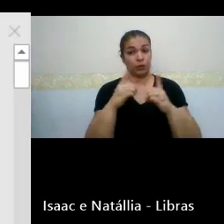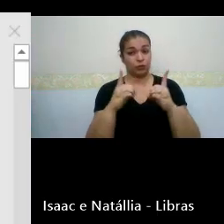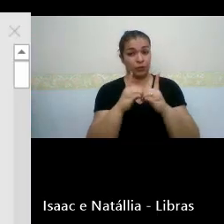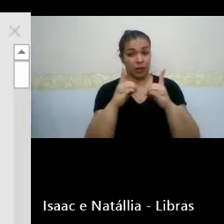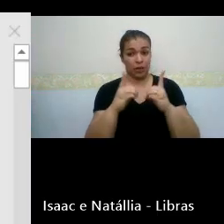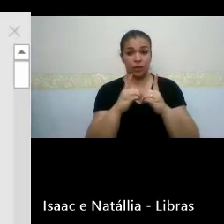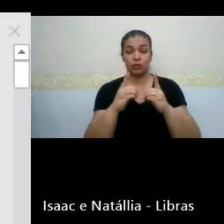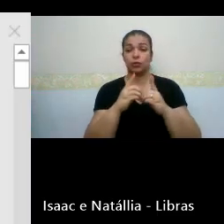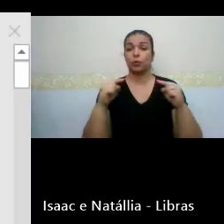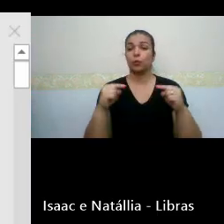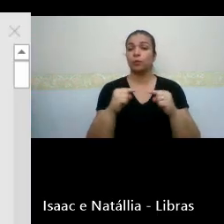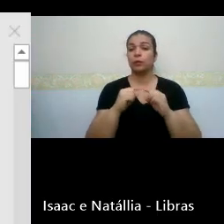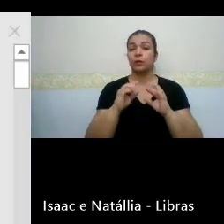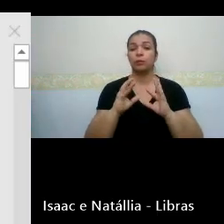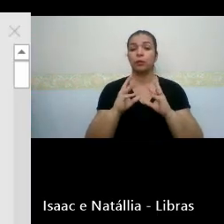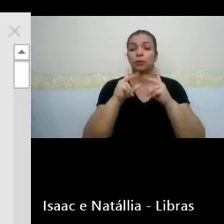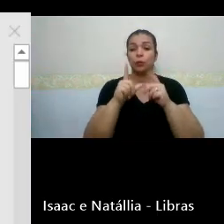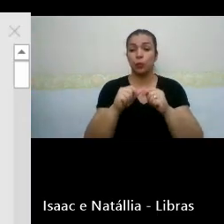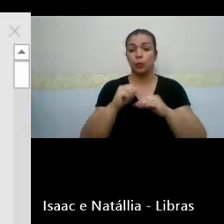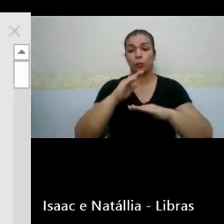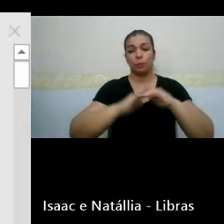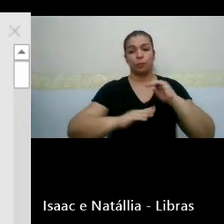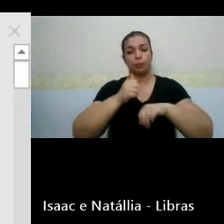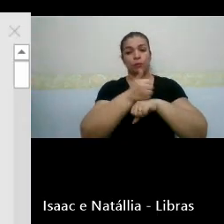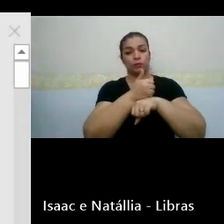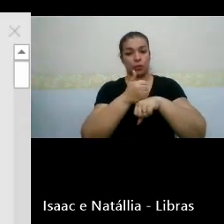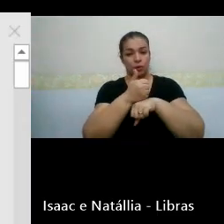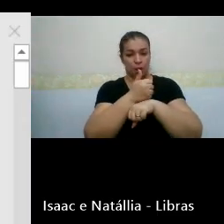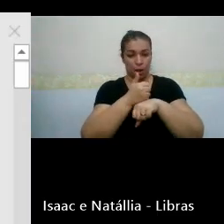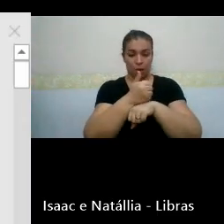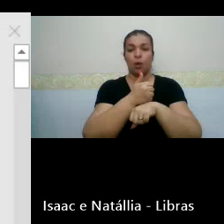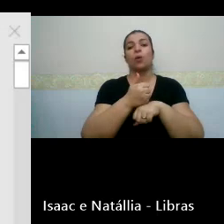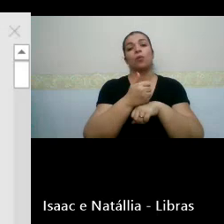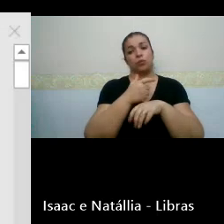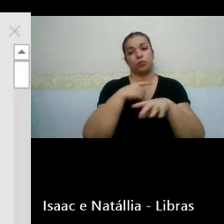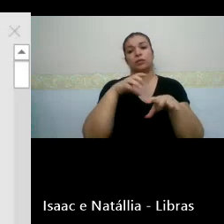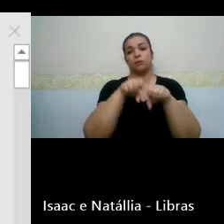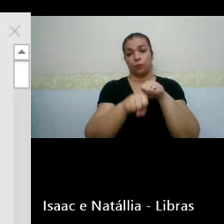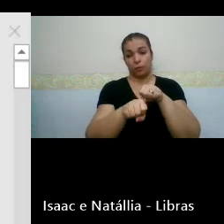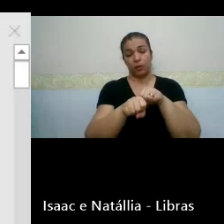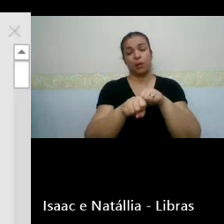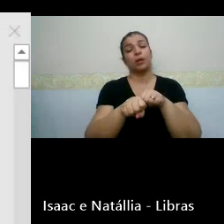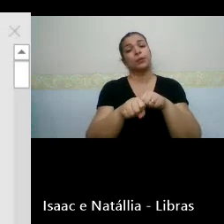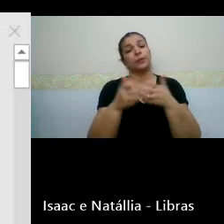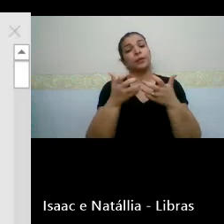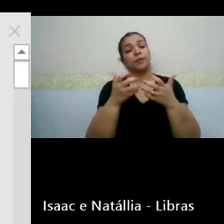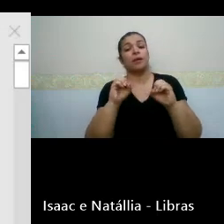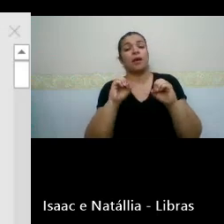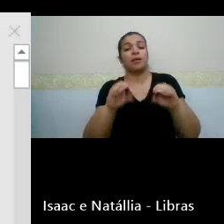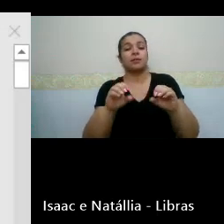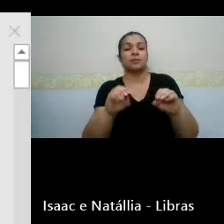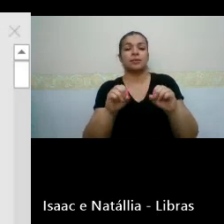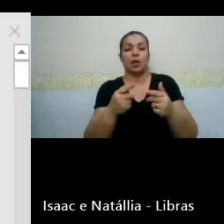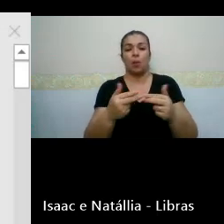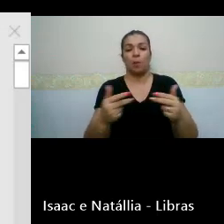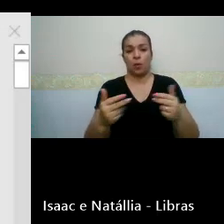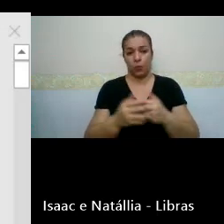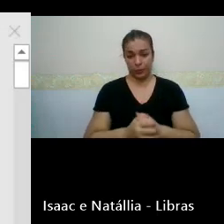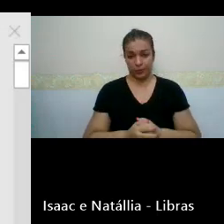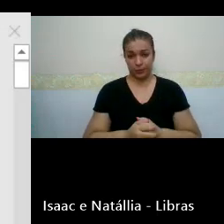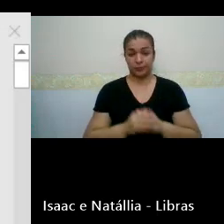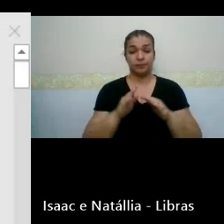aquele profissional que está se formando e que pretende ensinar algo quando ele se formar. Então, a